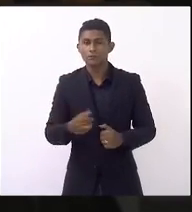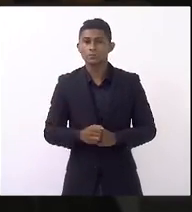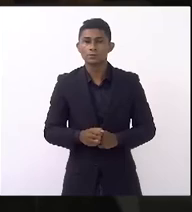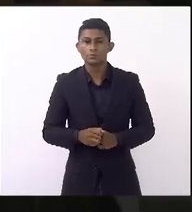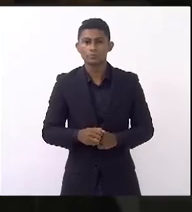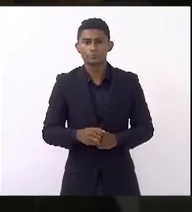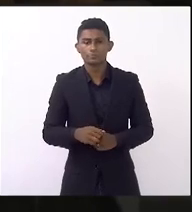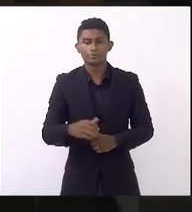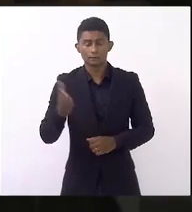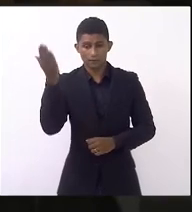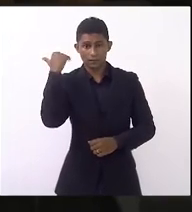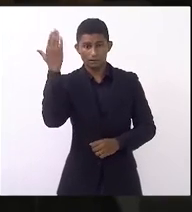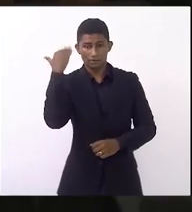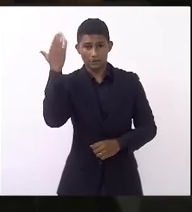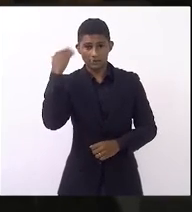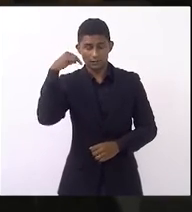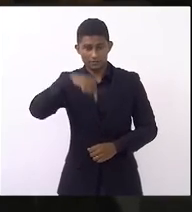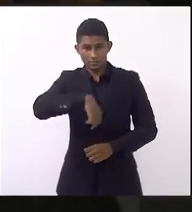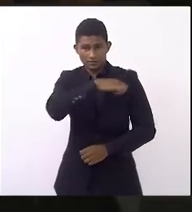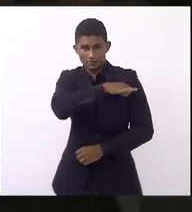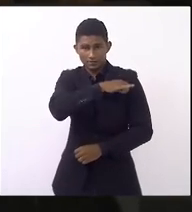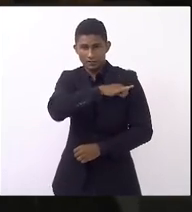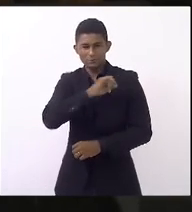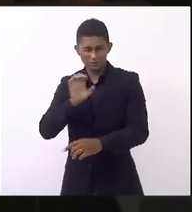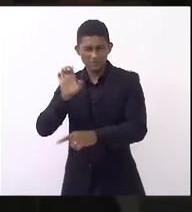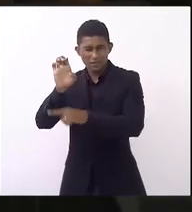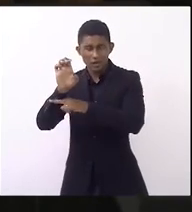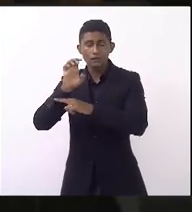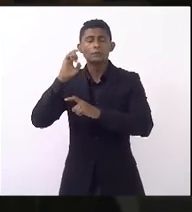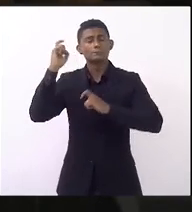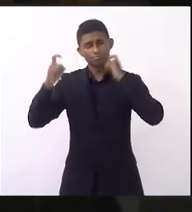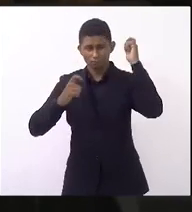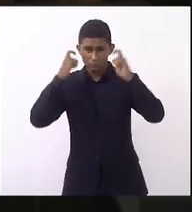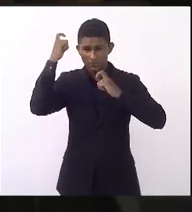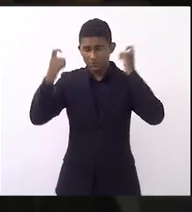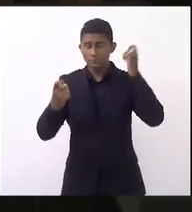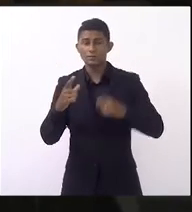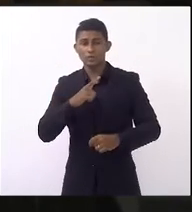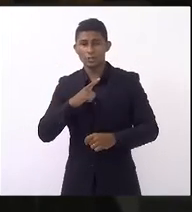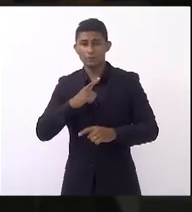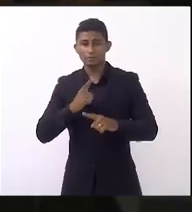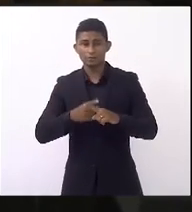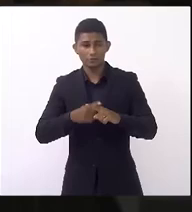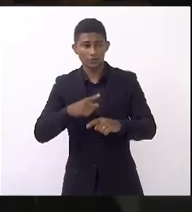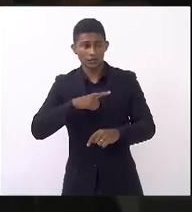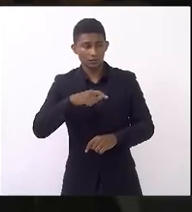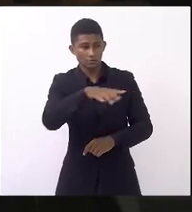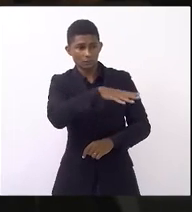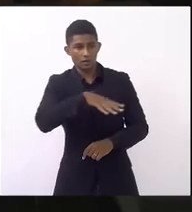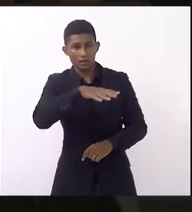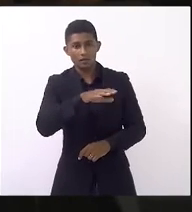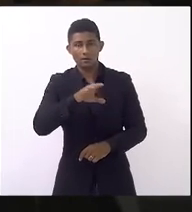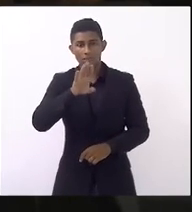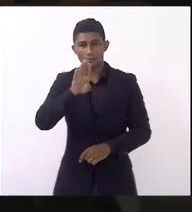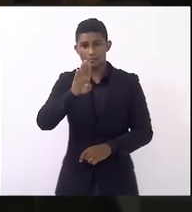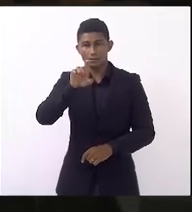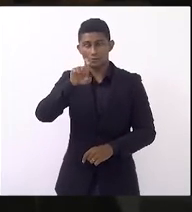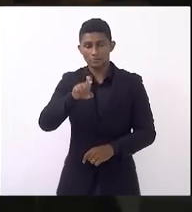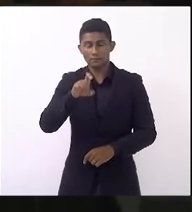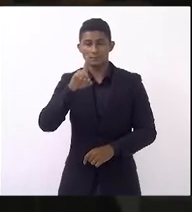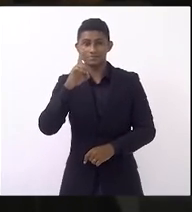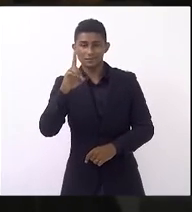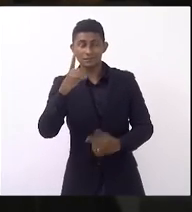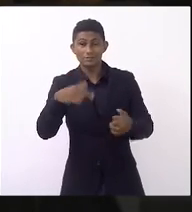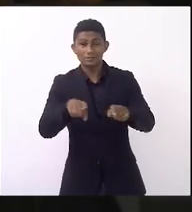principalmente o antigo Estado do Rio de Janeiro, também tinha essa preocupação, porque ele tinha a Baixada Fluminense e a Baixada Campista.